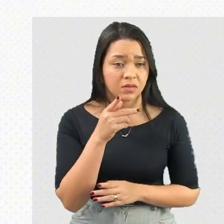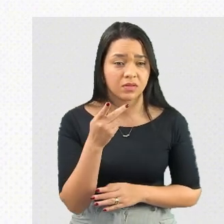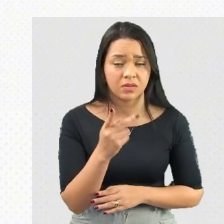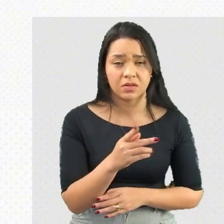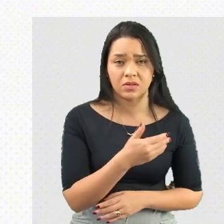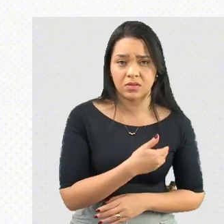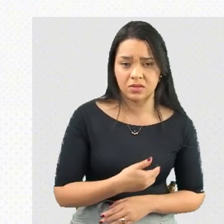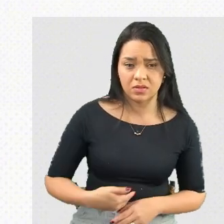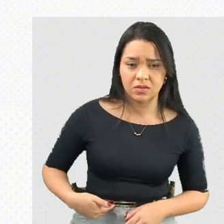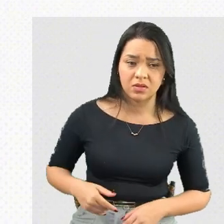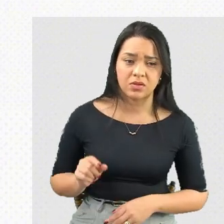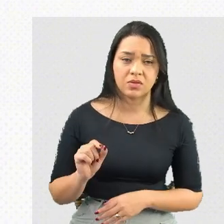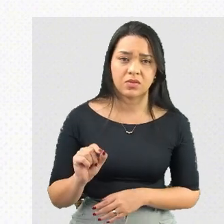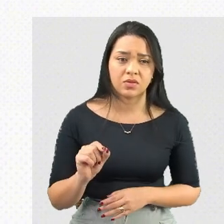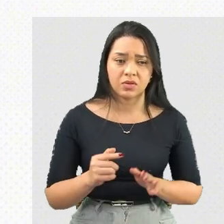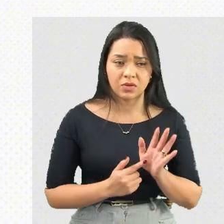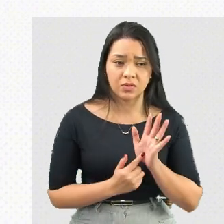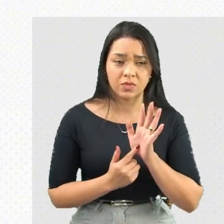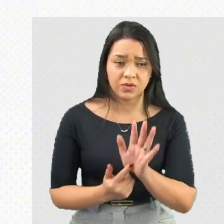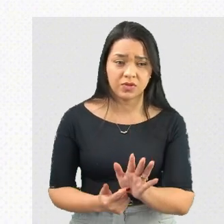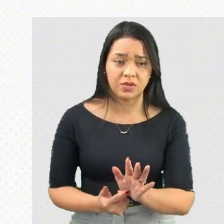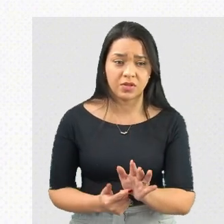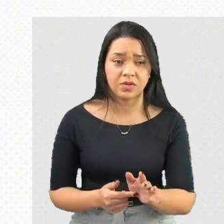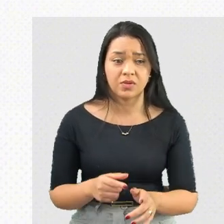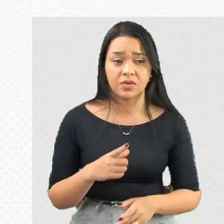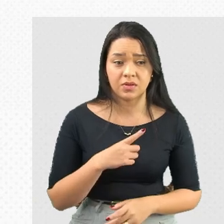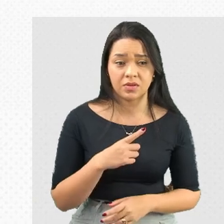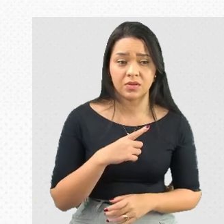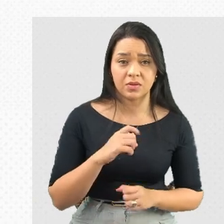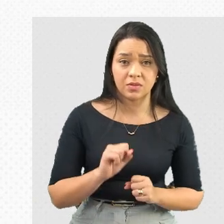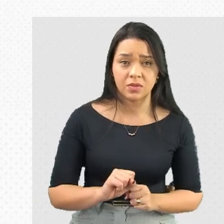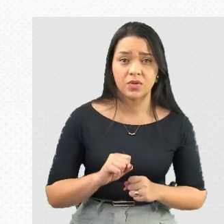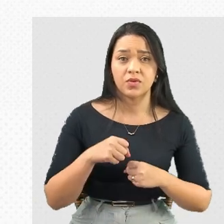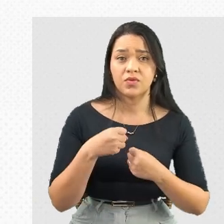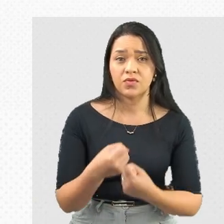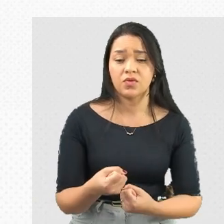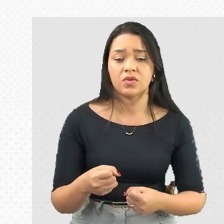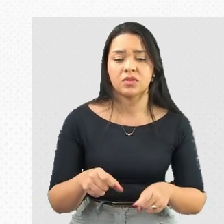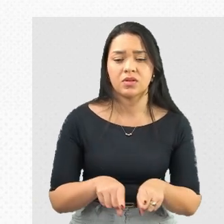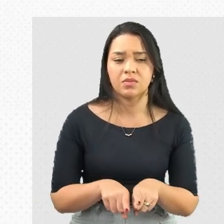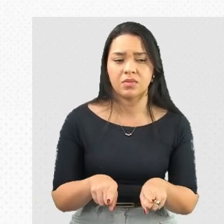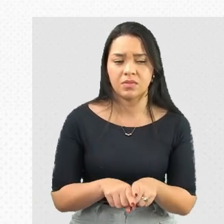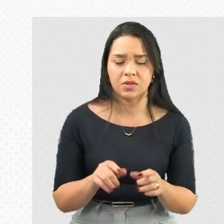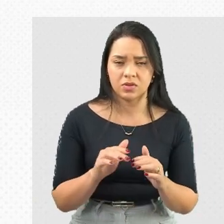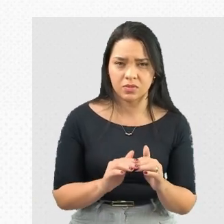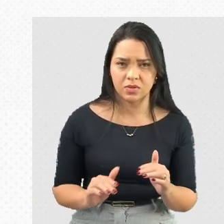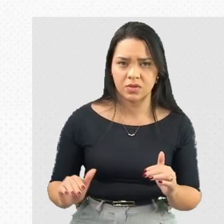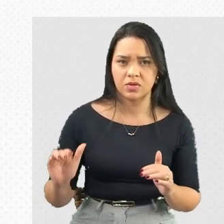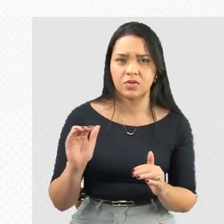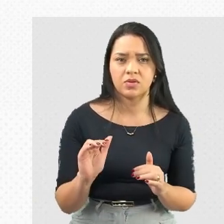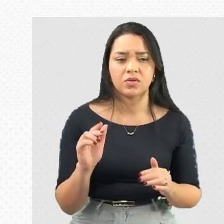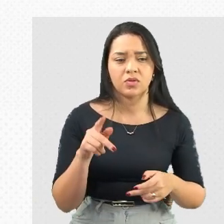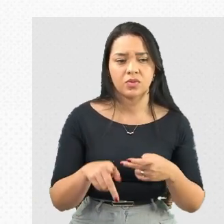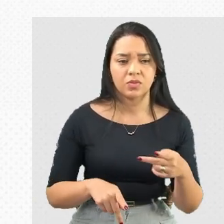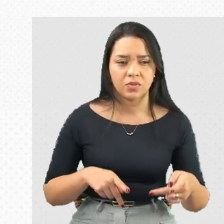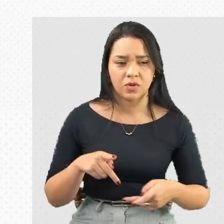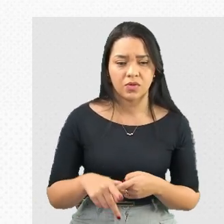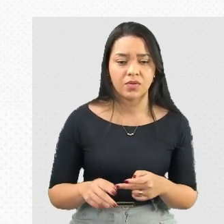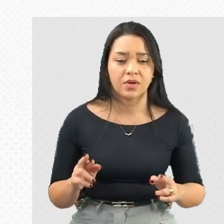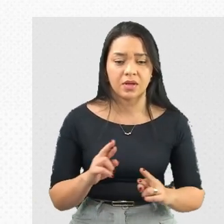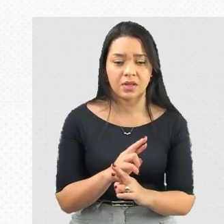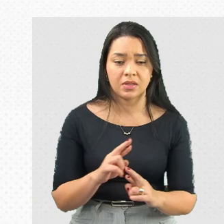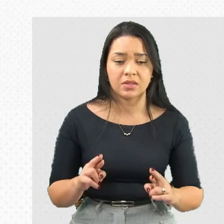governo, de demonstrar o que se entende por força, né? Como uma superioridade do povo estadunidense em relação aos outros